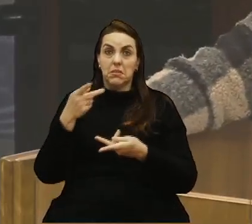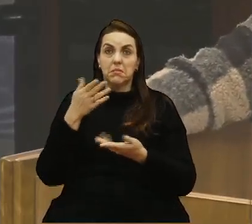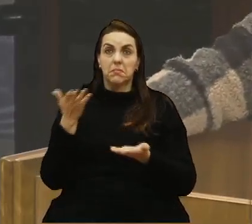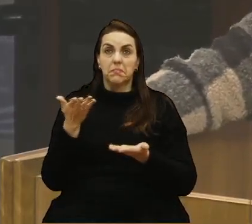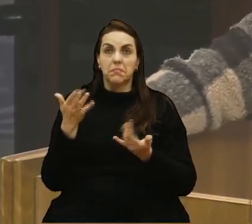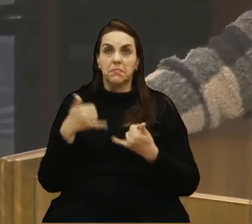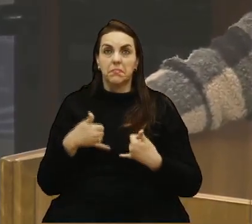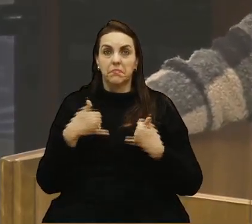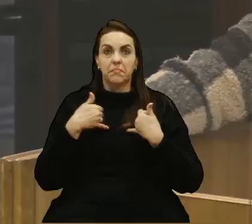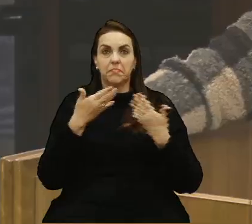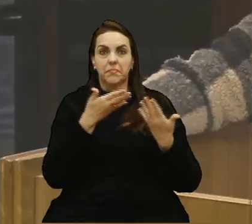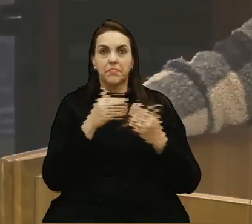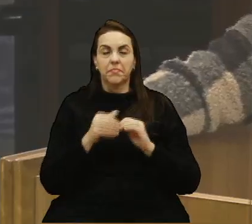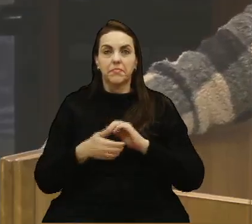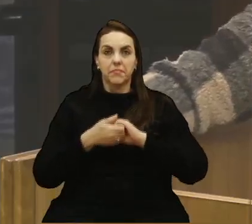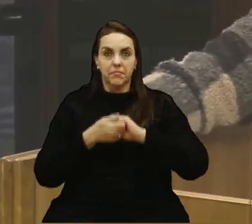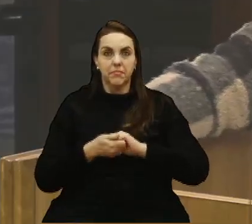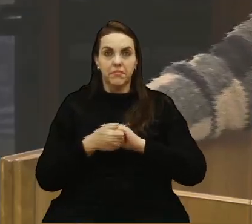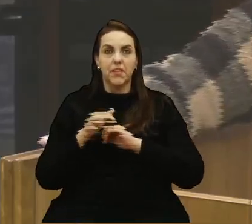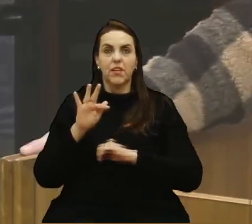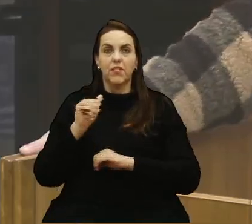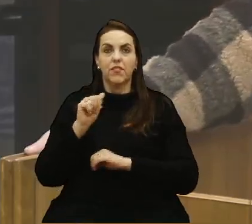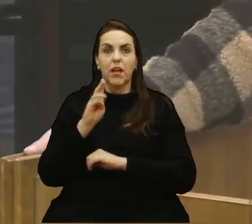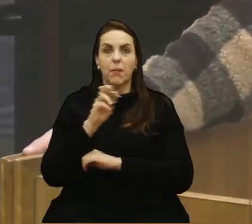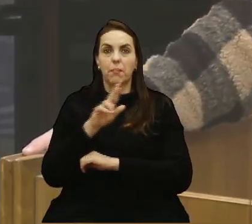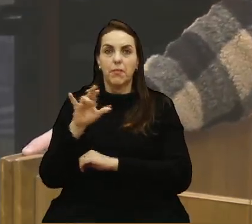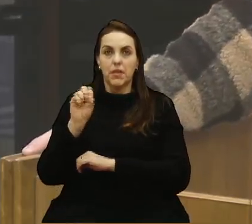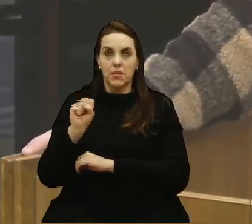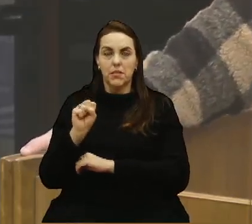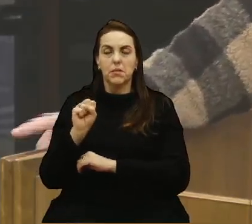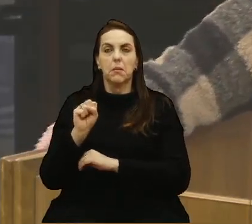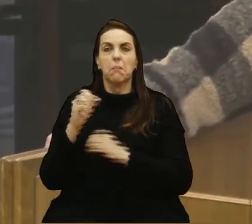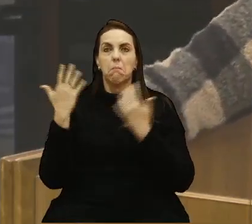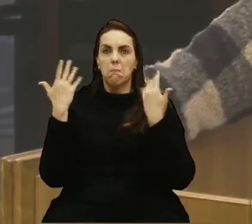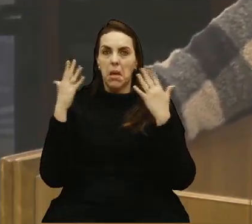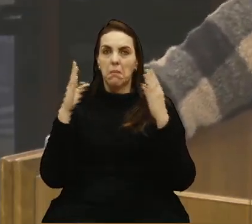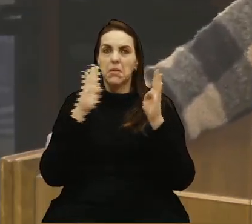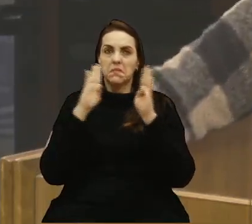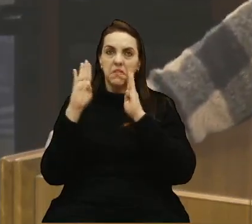Meus cumprimentos ao senhor, parabéns pelas posições que tem adotado no Facebook.